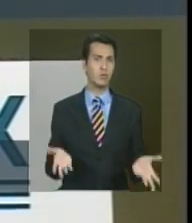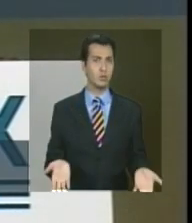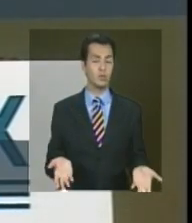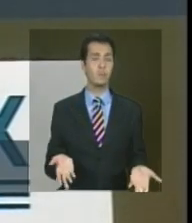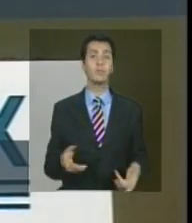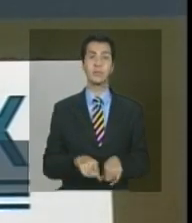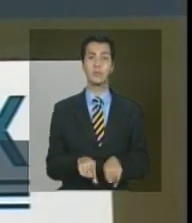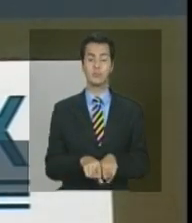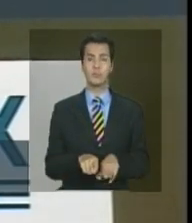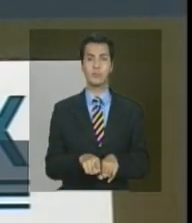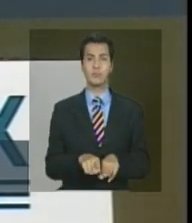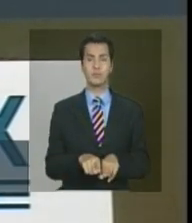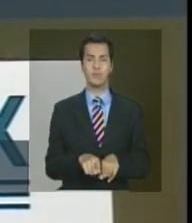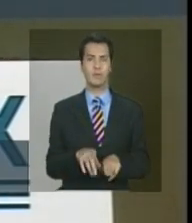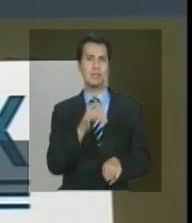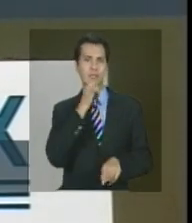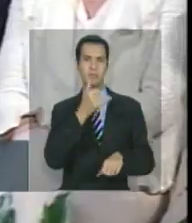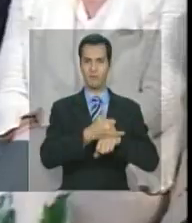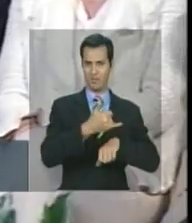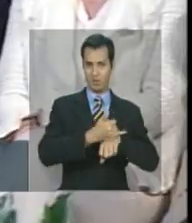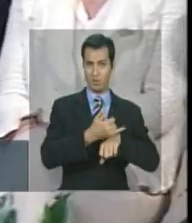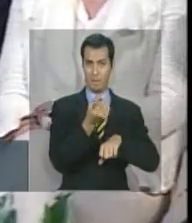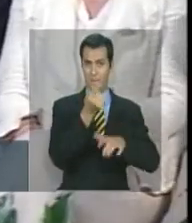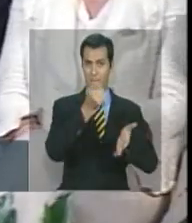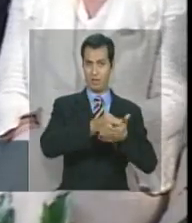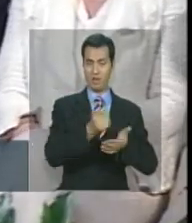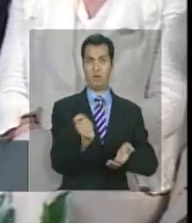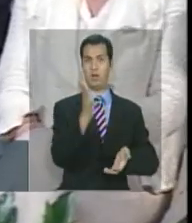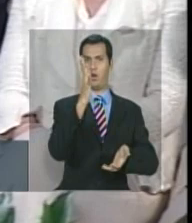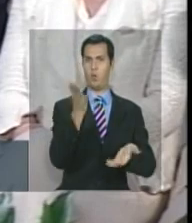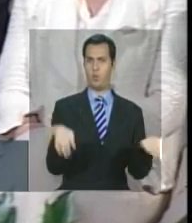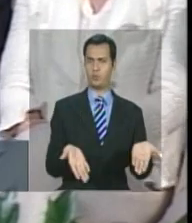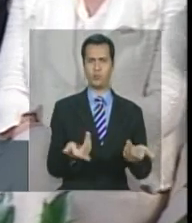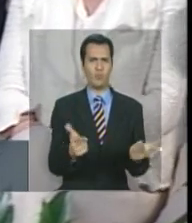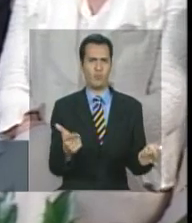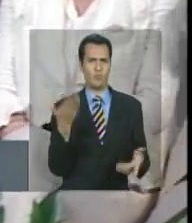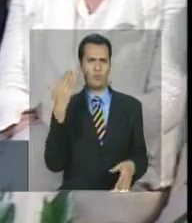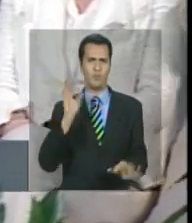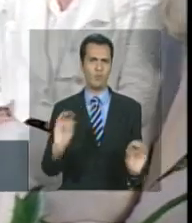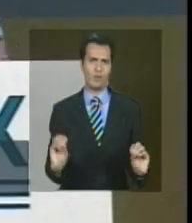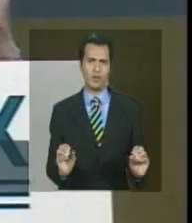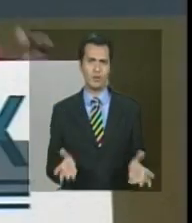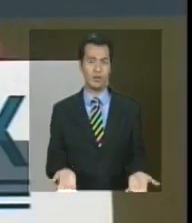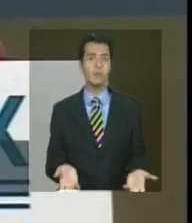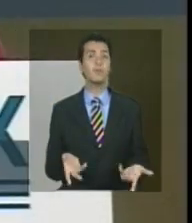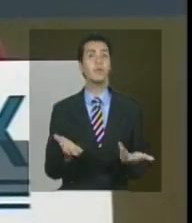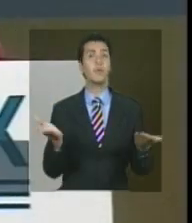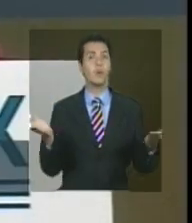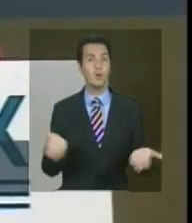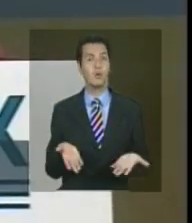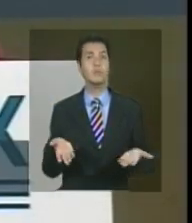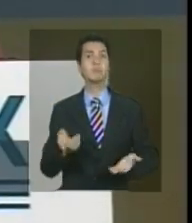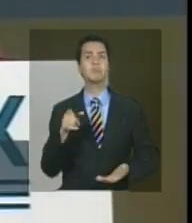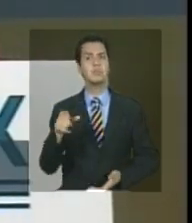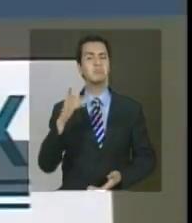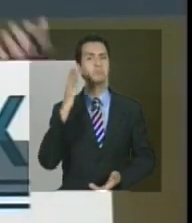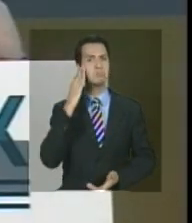E, além disso, um brasileiro que percebeu que o mundo iria exigir de